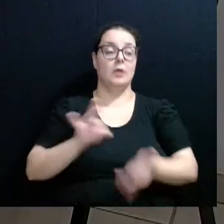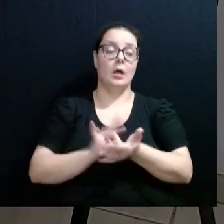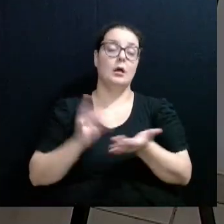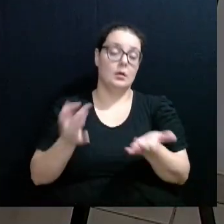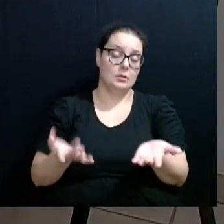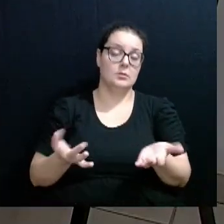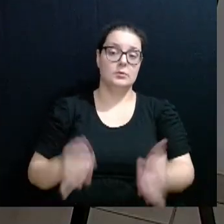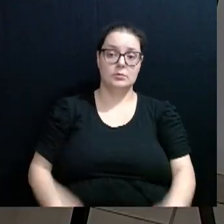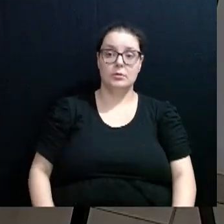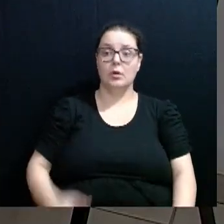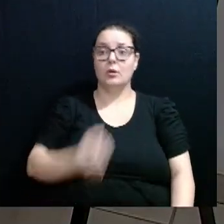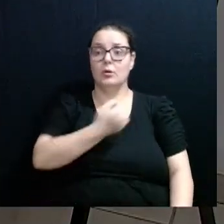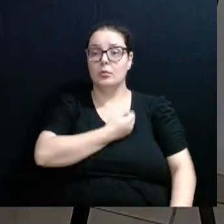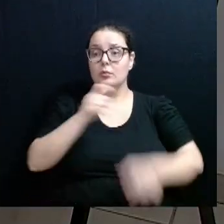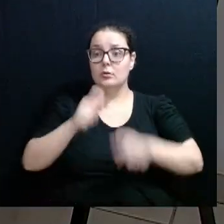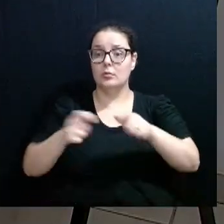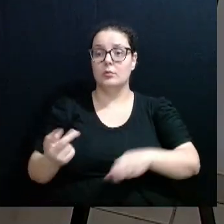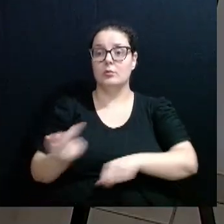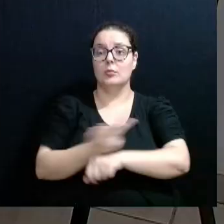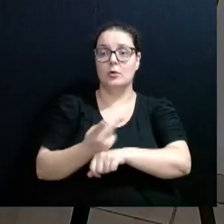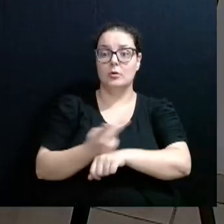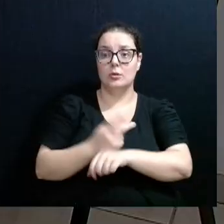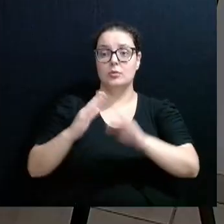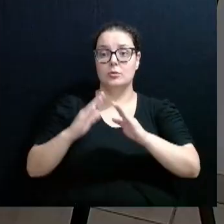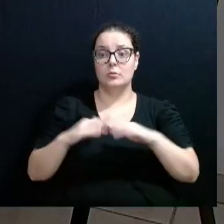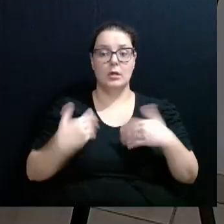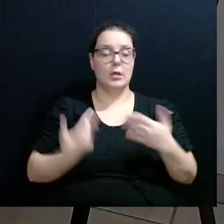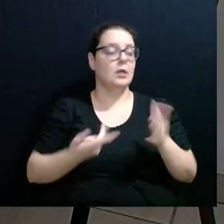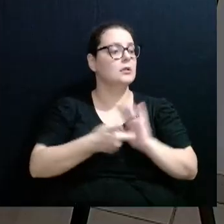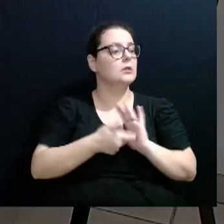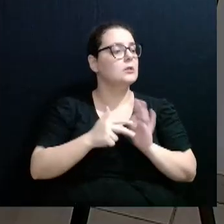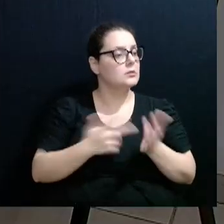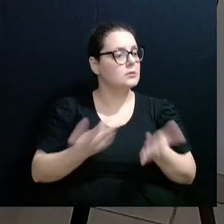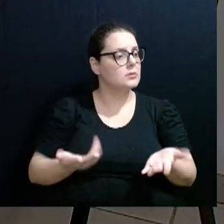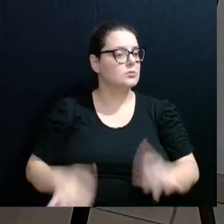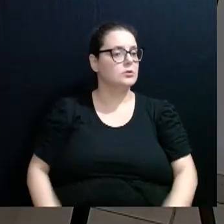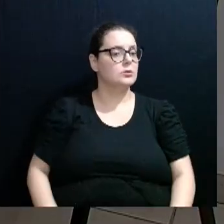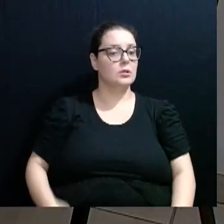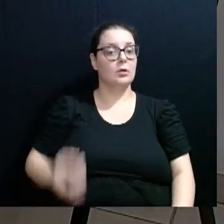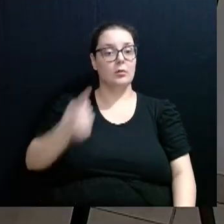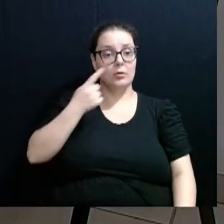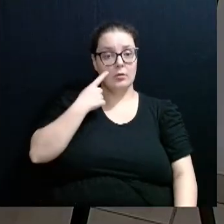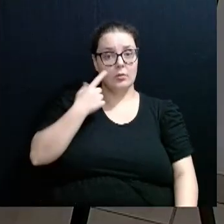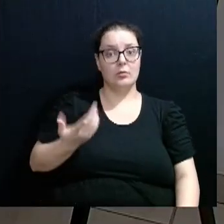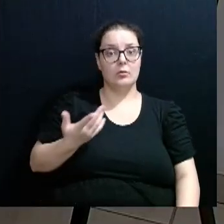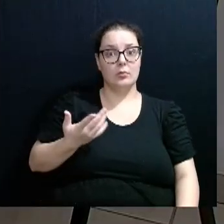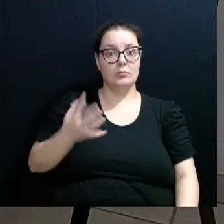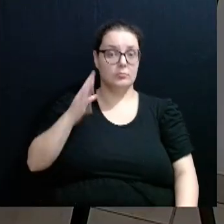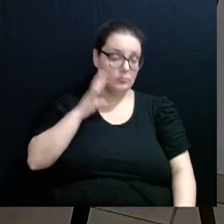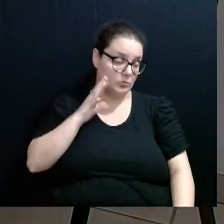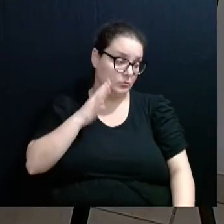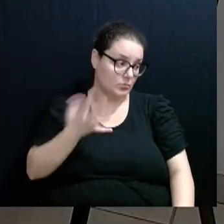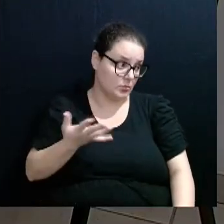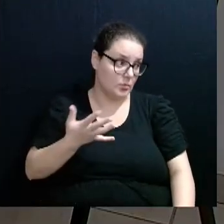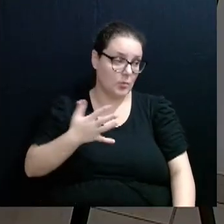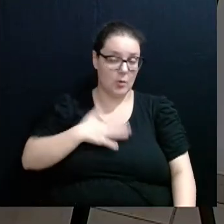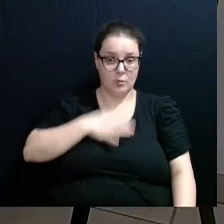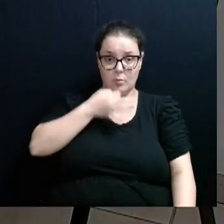pessoas procurando moradia. Nesse sentido, eu vejo como bem interessante, aí é uma opinião pessoal, essa questão